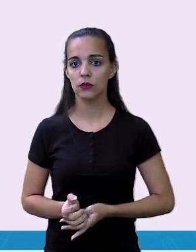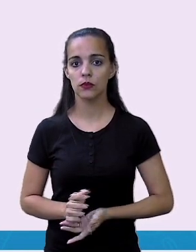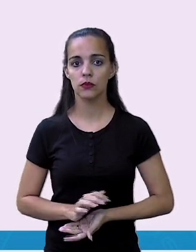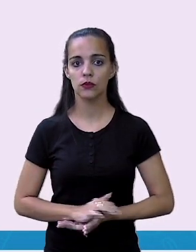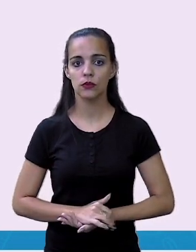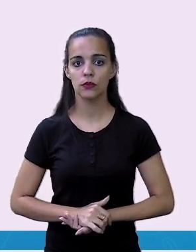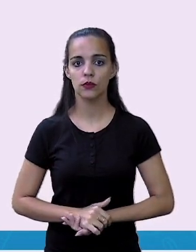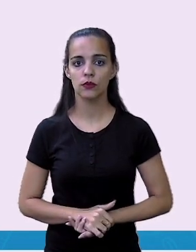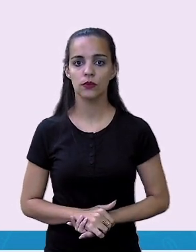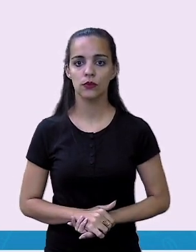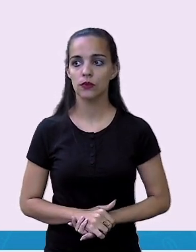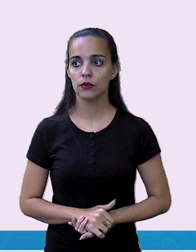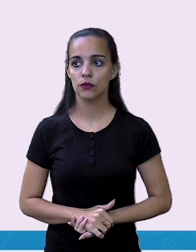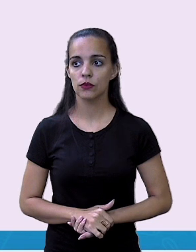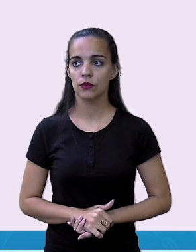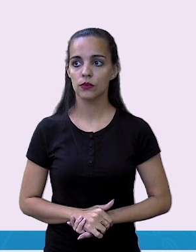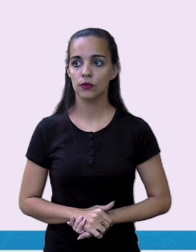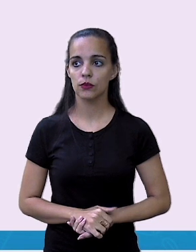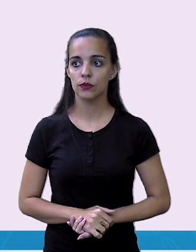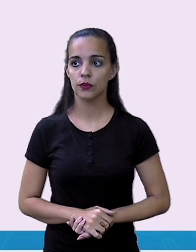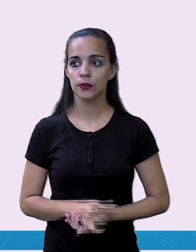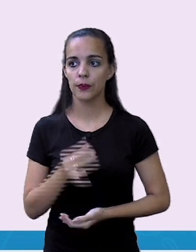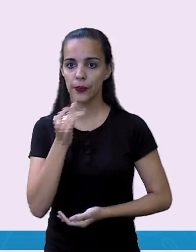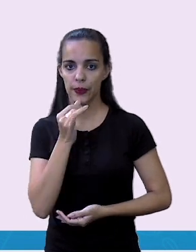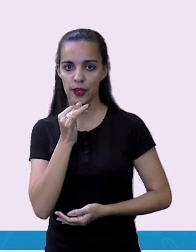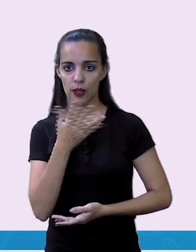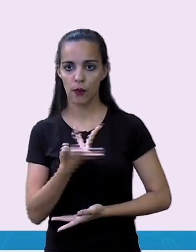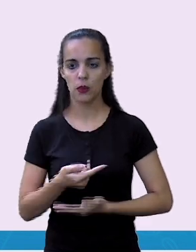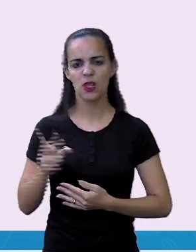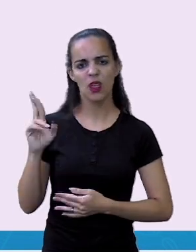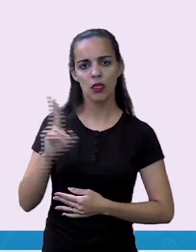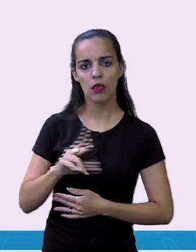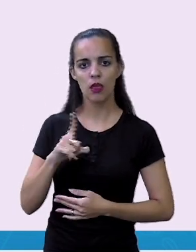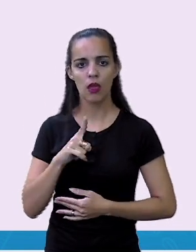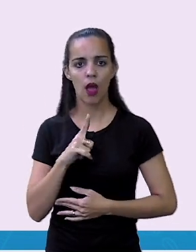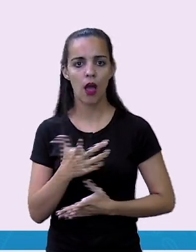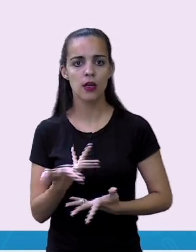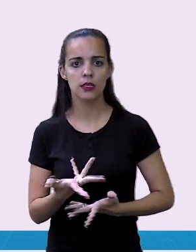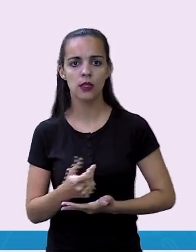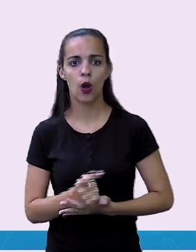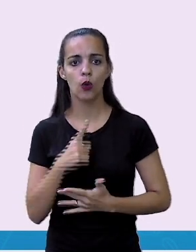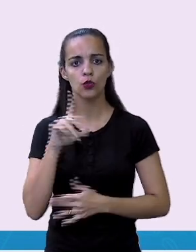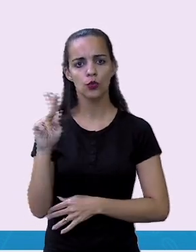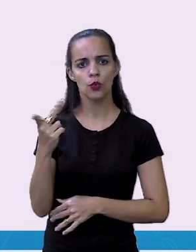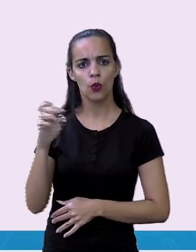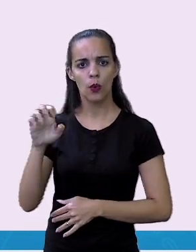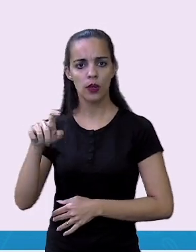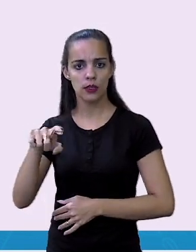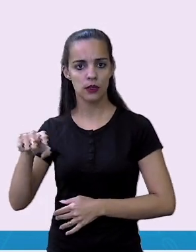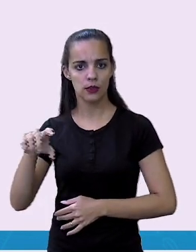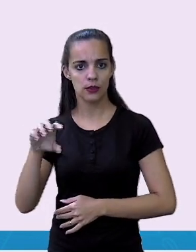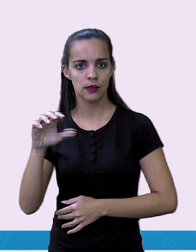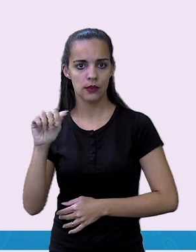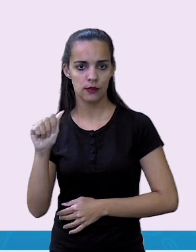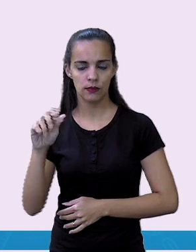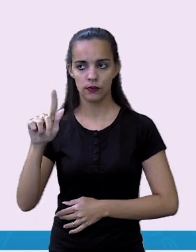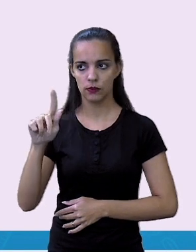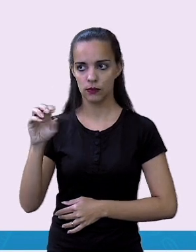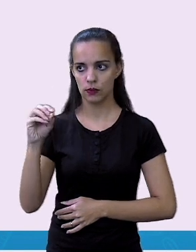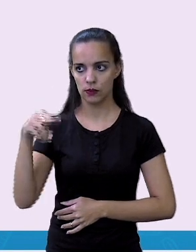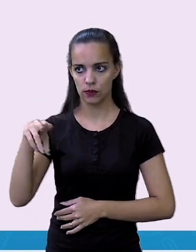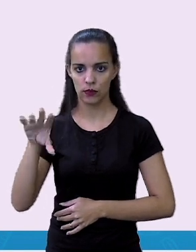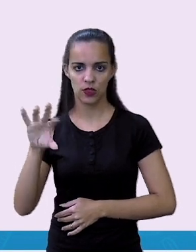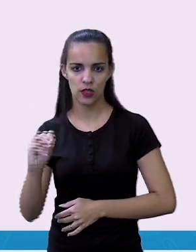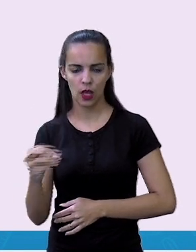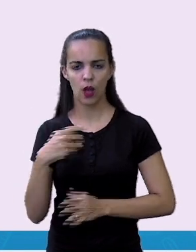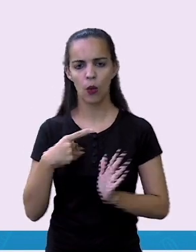de proporcionalidade, que é simples nesse exercício, que vai ser os lados, AF